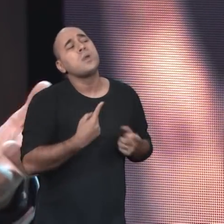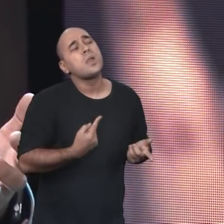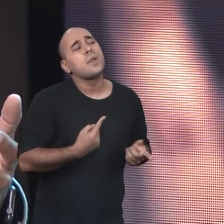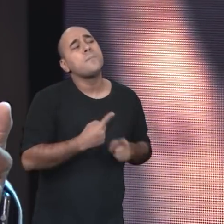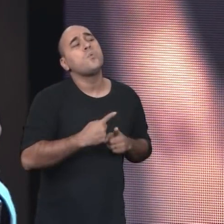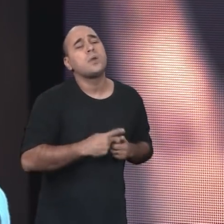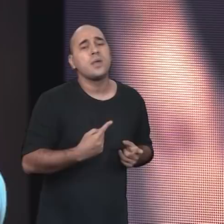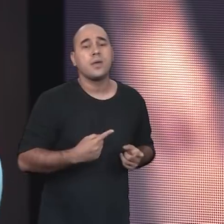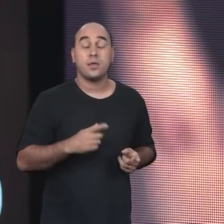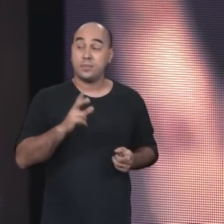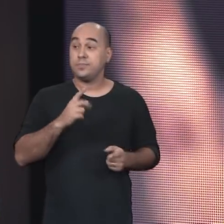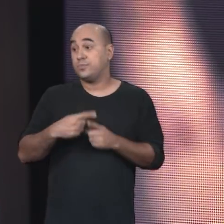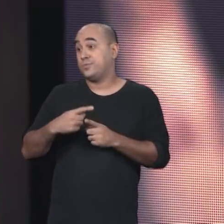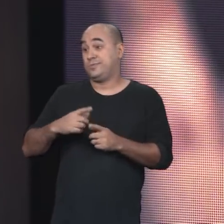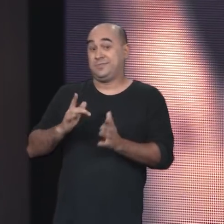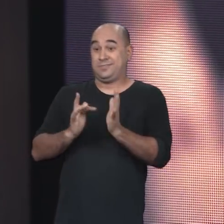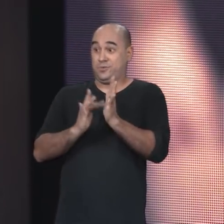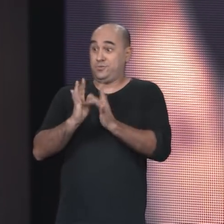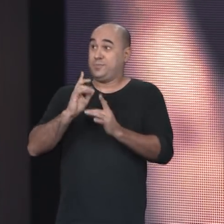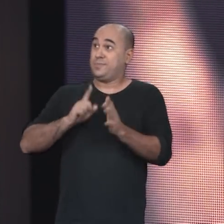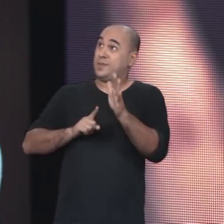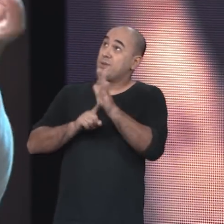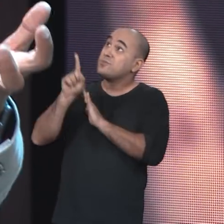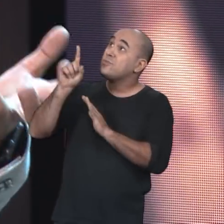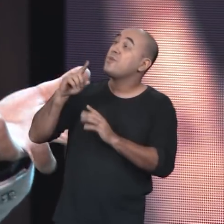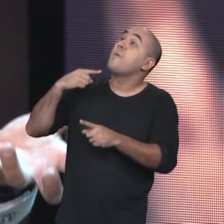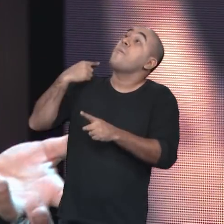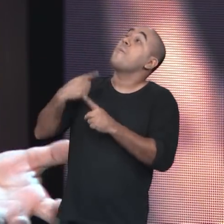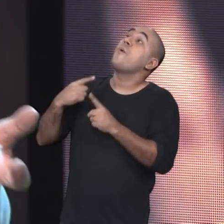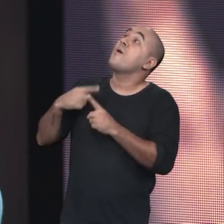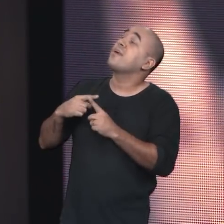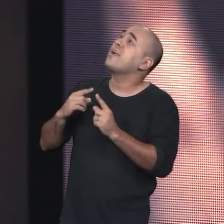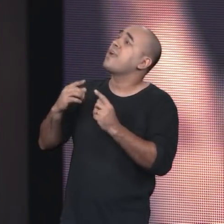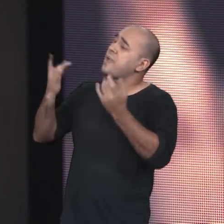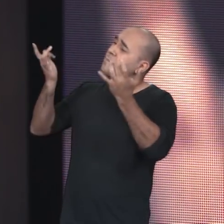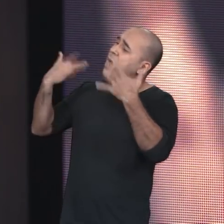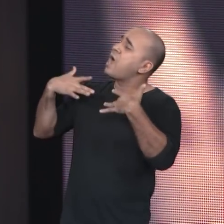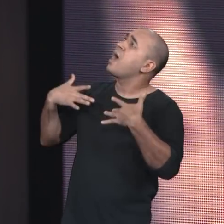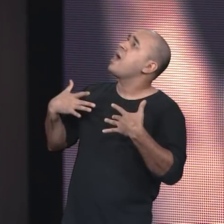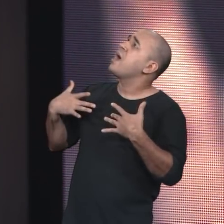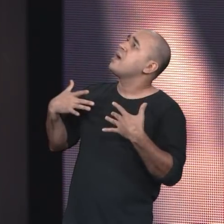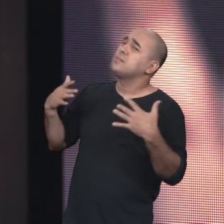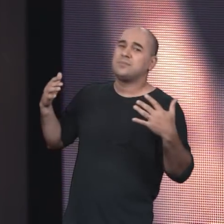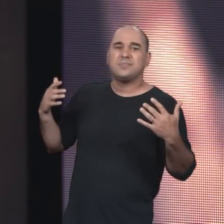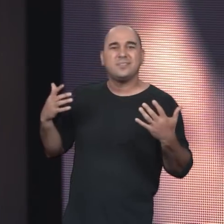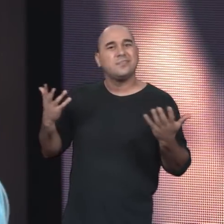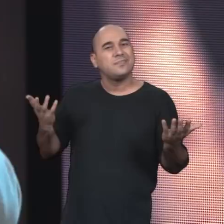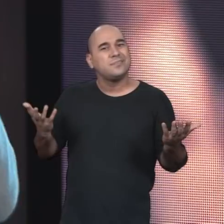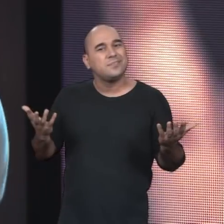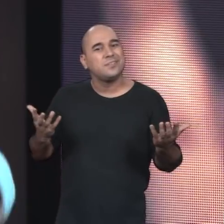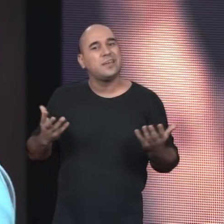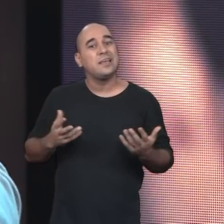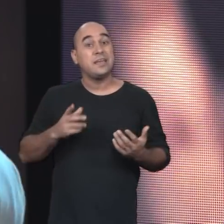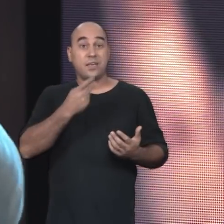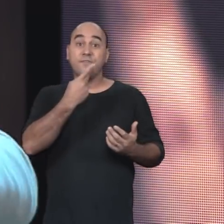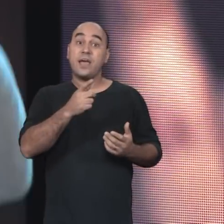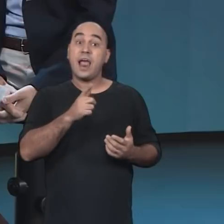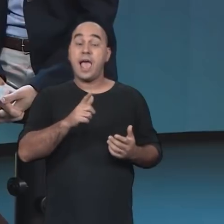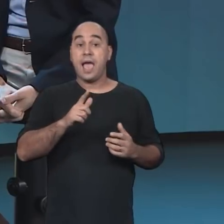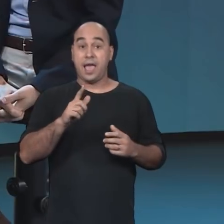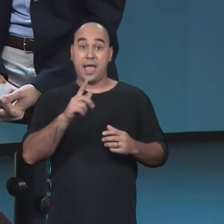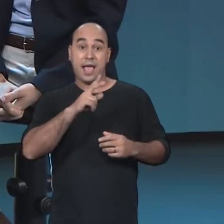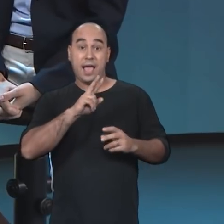para o Pai foi: Deus meu, por que me desamparaste? E quando você vai no aramaico, Elahi, Elahi,